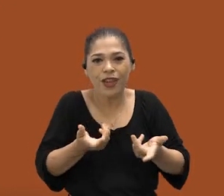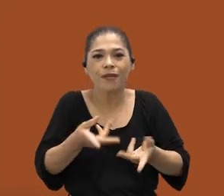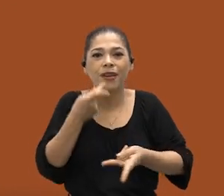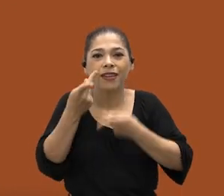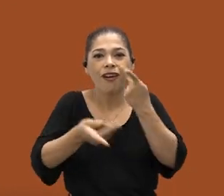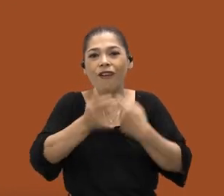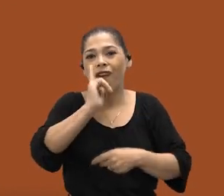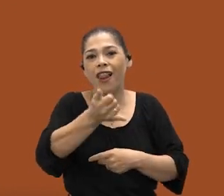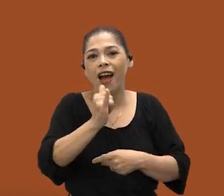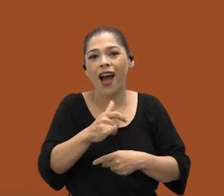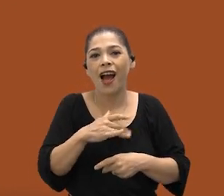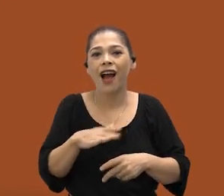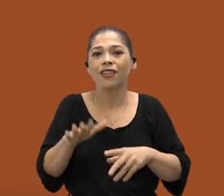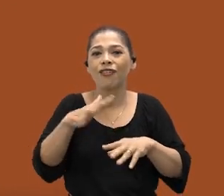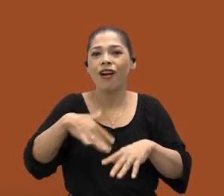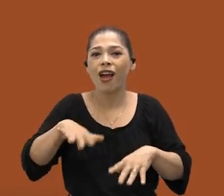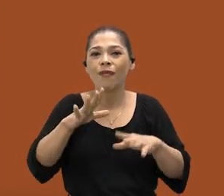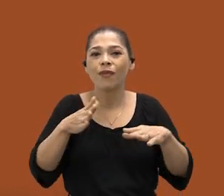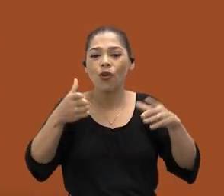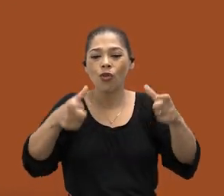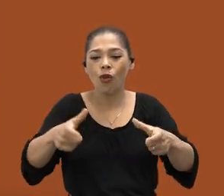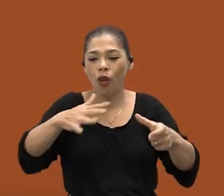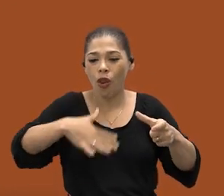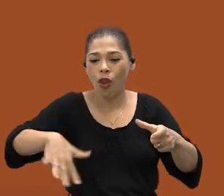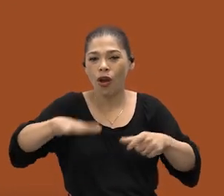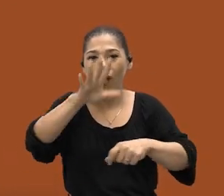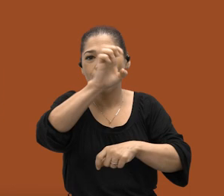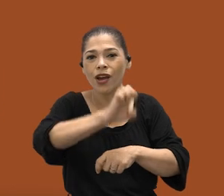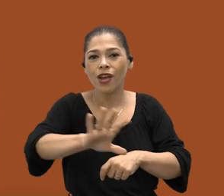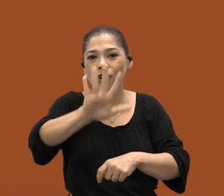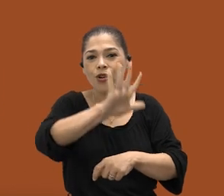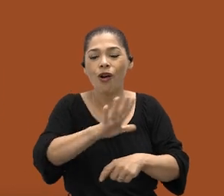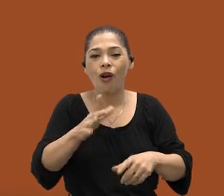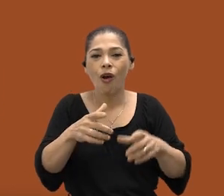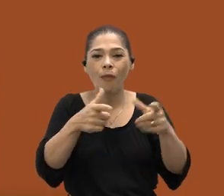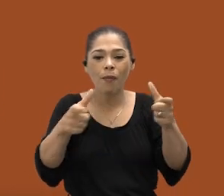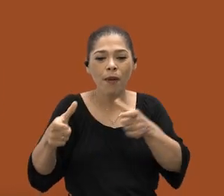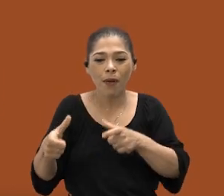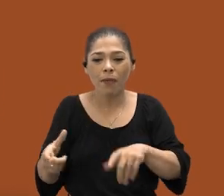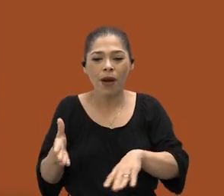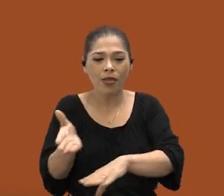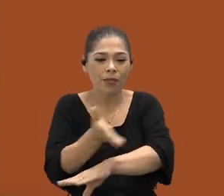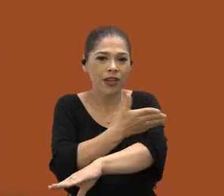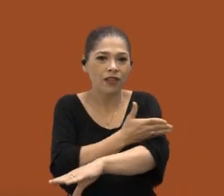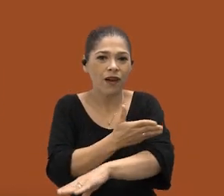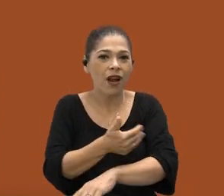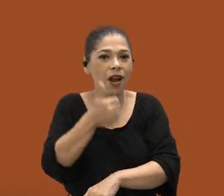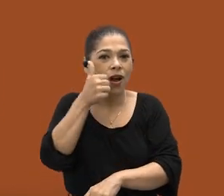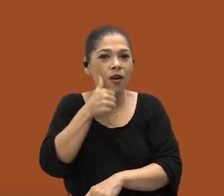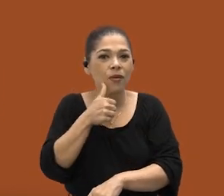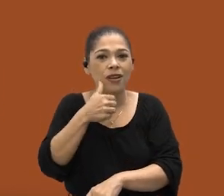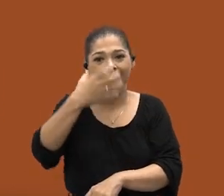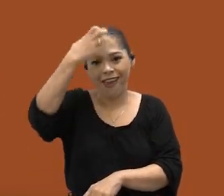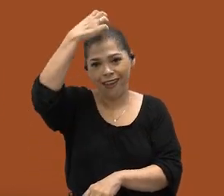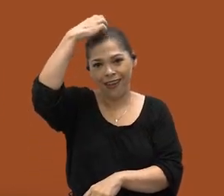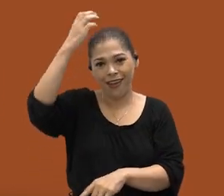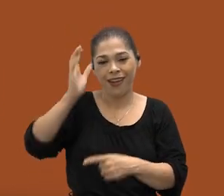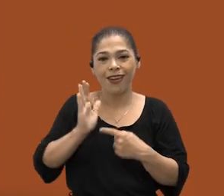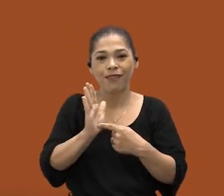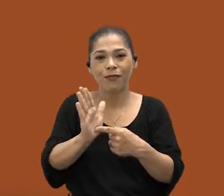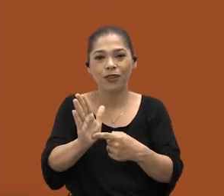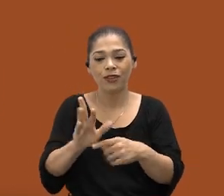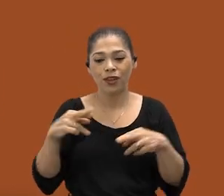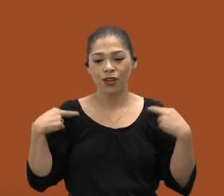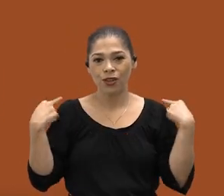narradas desse jeito são muito ambientados nesse cenário então mulher Rei acaba trazendo esses reinos